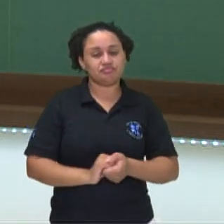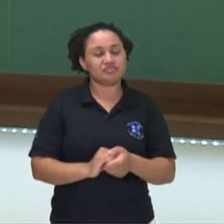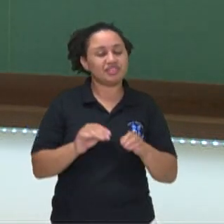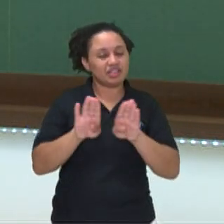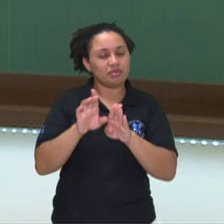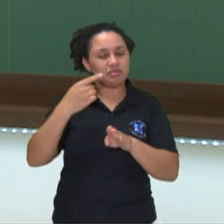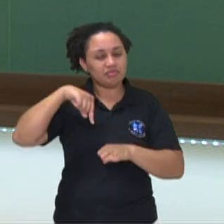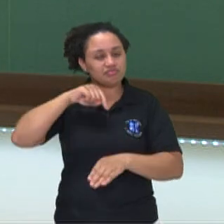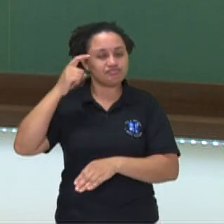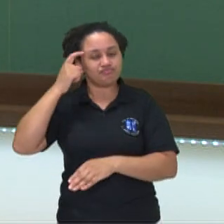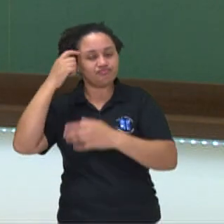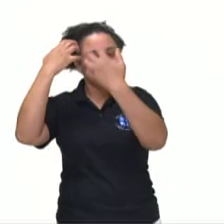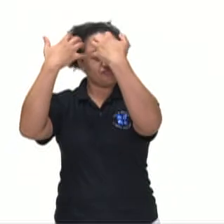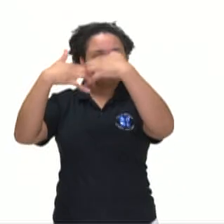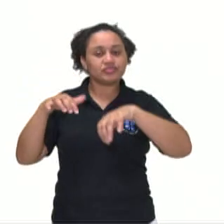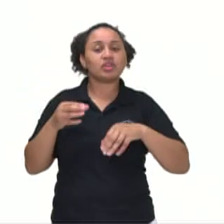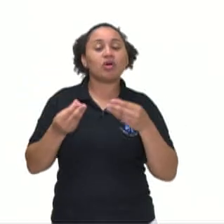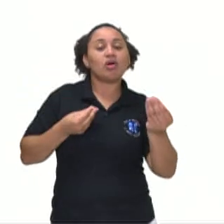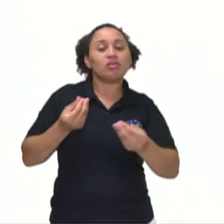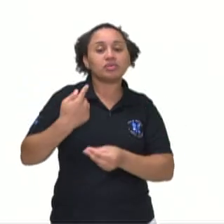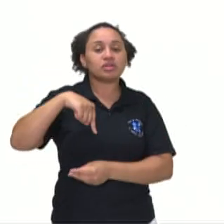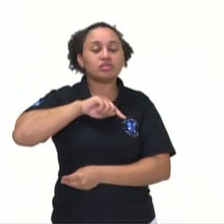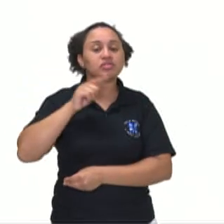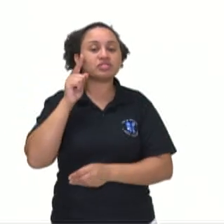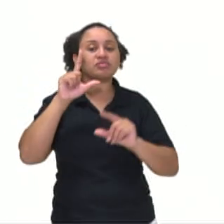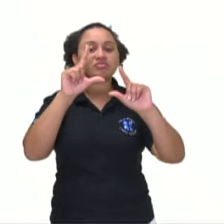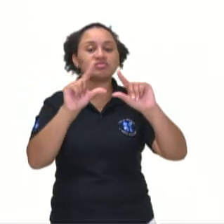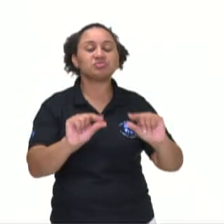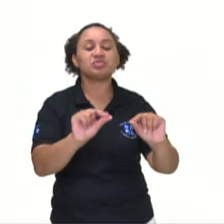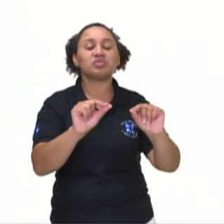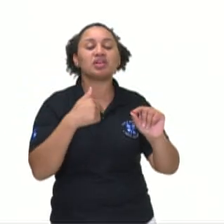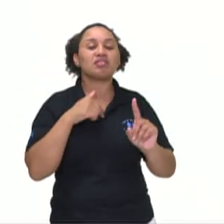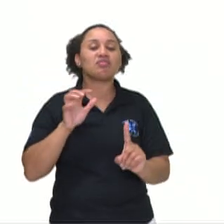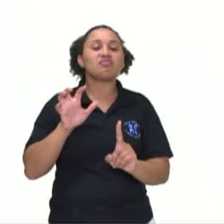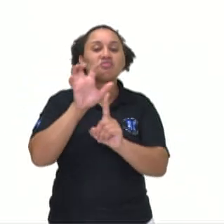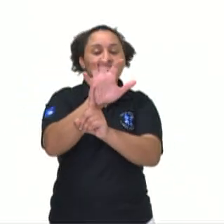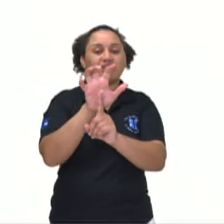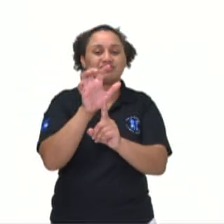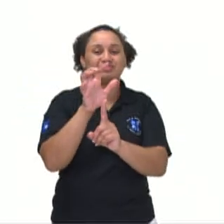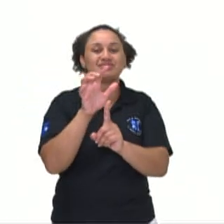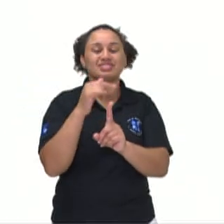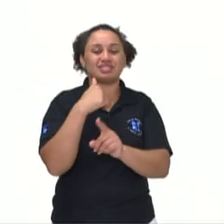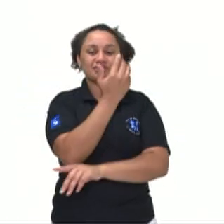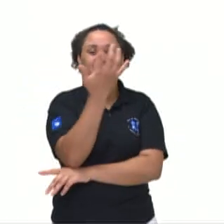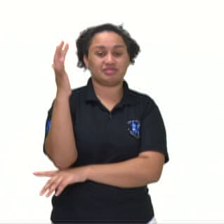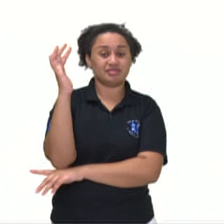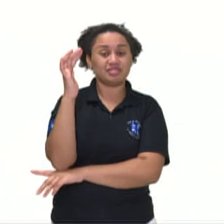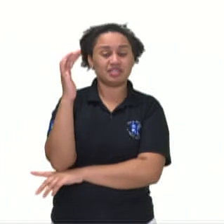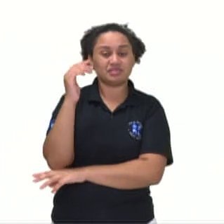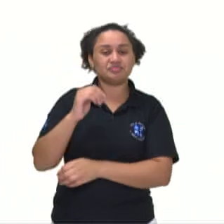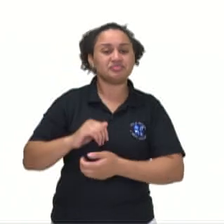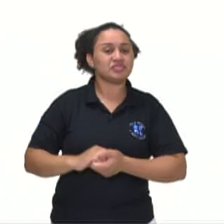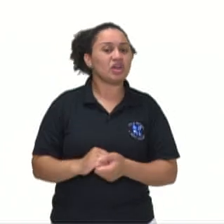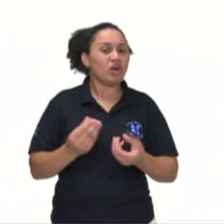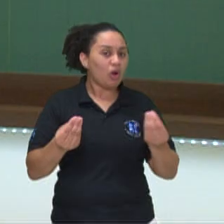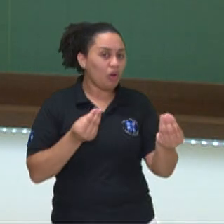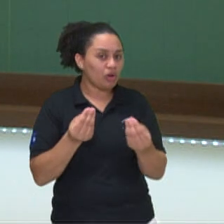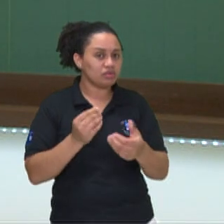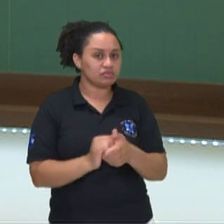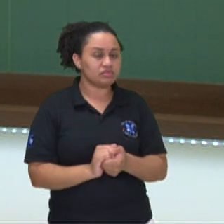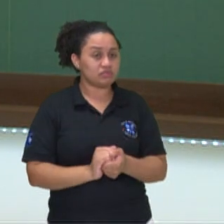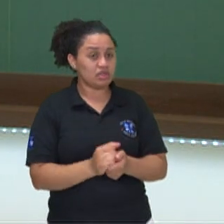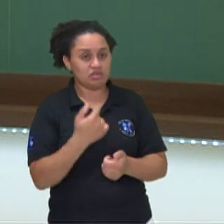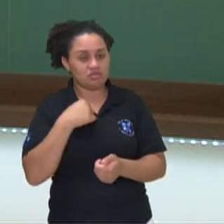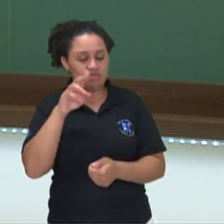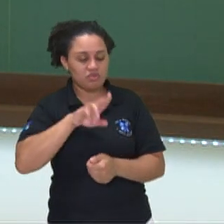mais um pouquinho, ó. Como podemos reduzir o impacto ambiental causado pelo consumo? Será que a gente pode, ao invés de